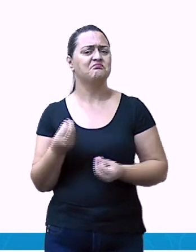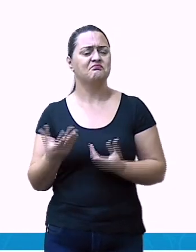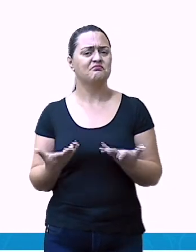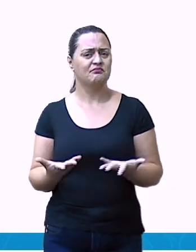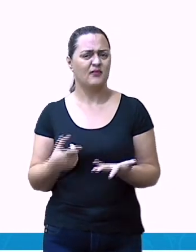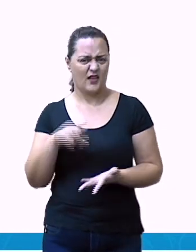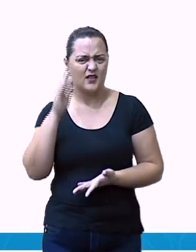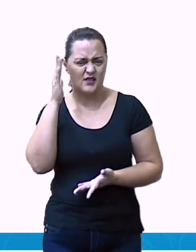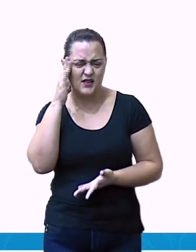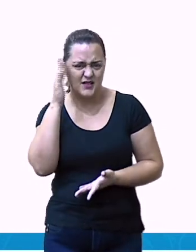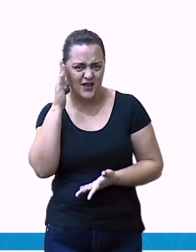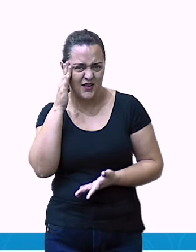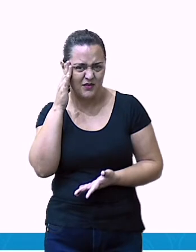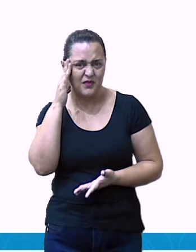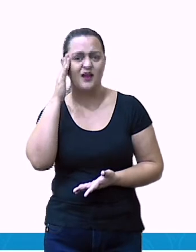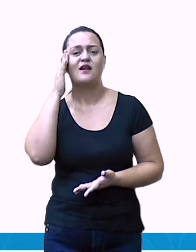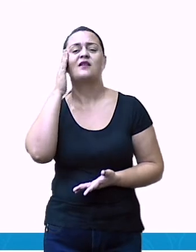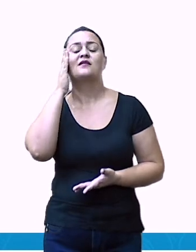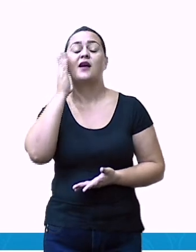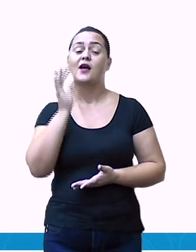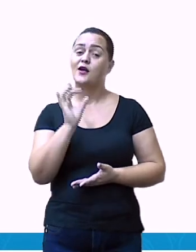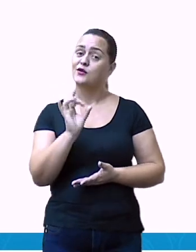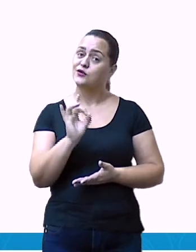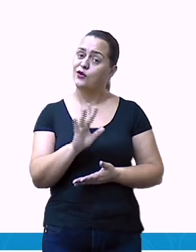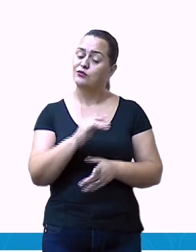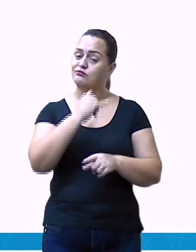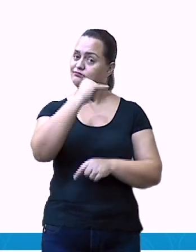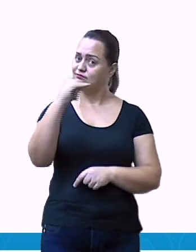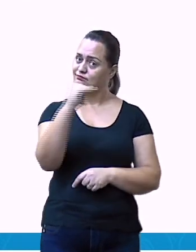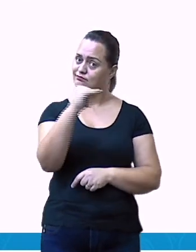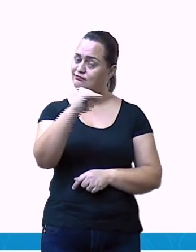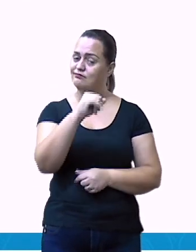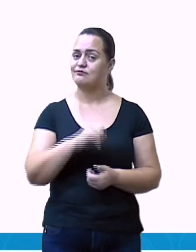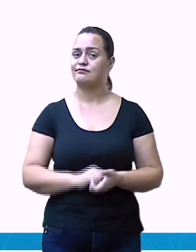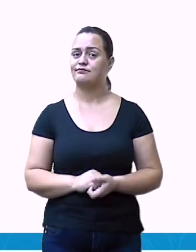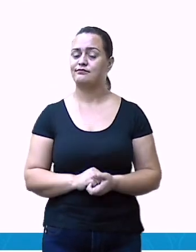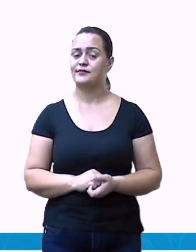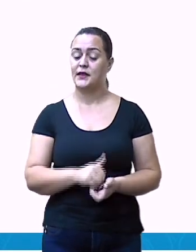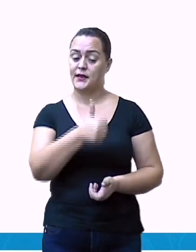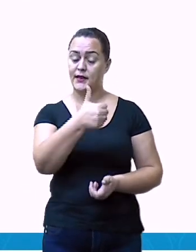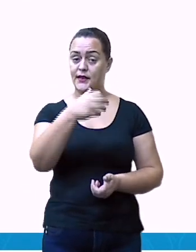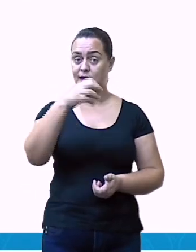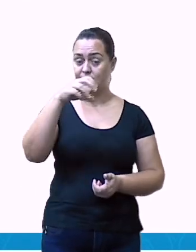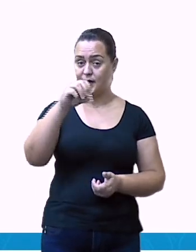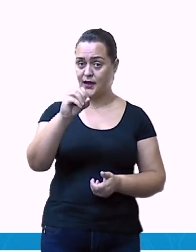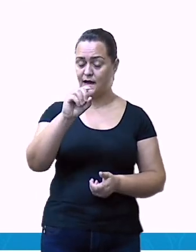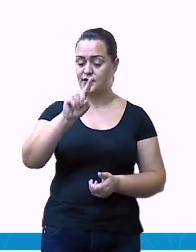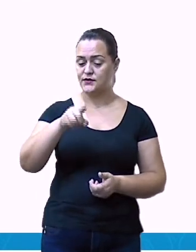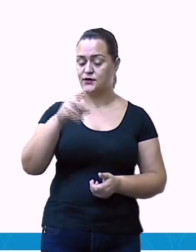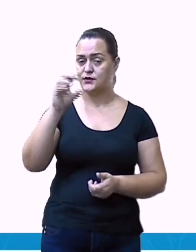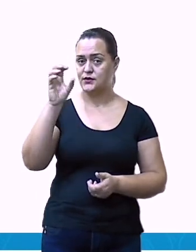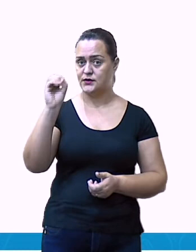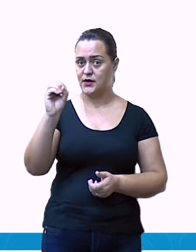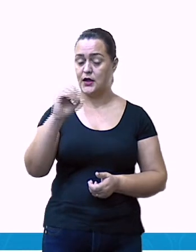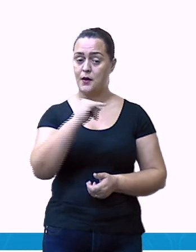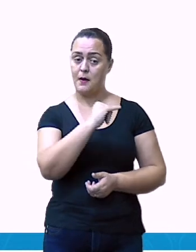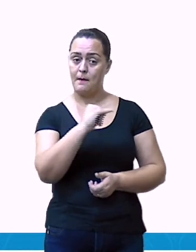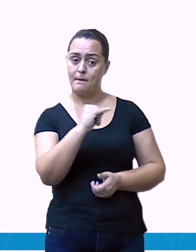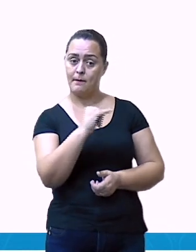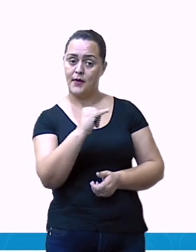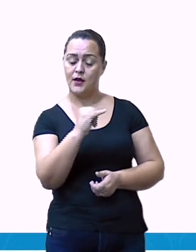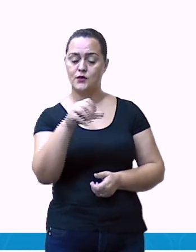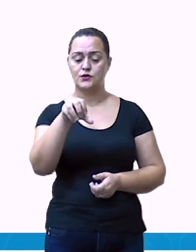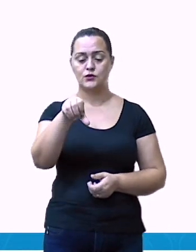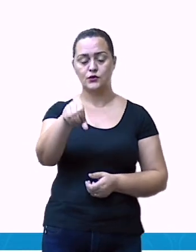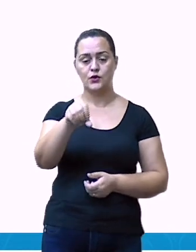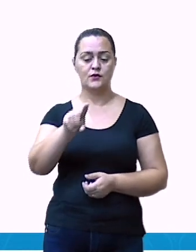inteiros menos 9,3, que é o que ela conseguiu. Então, naquele mesmo método que fizemos